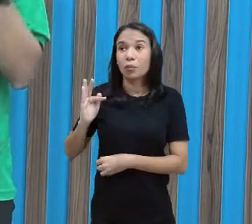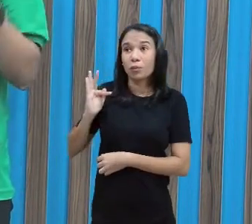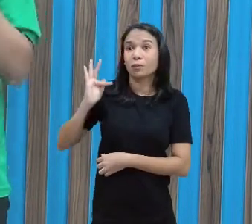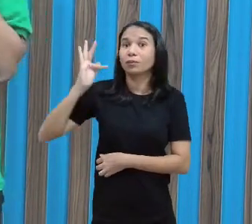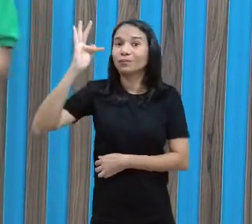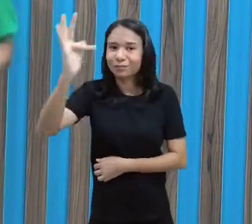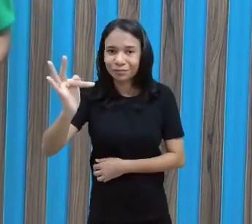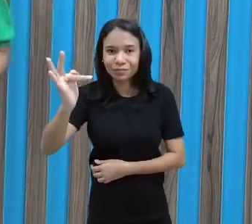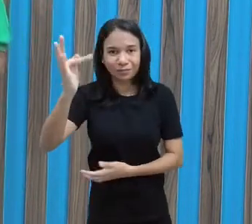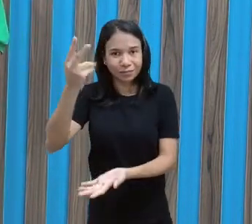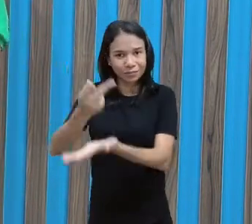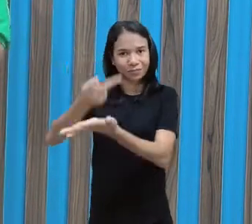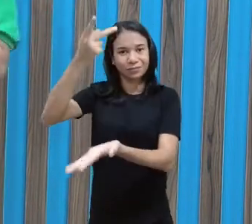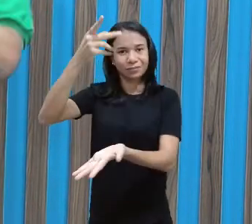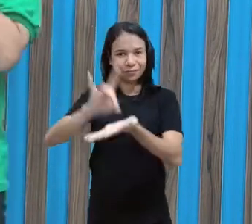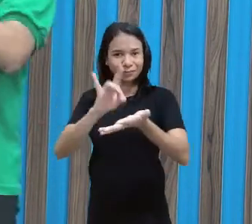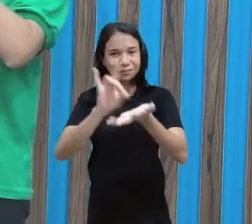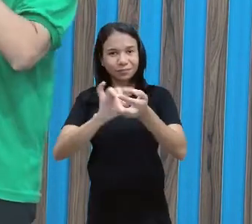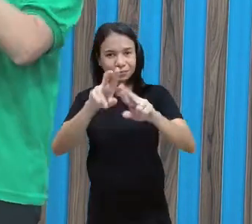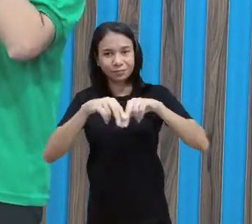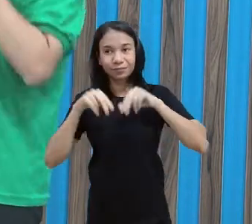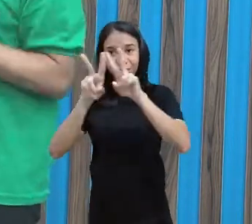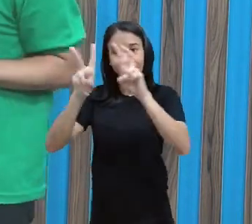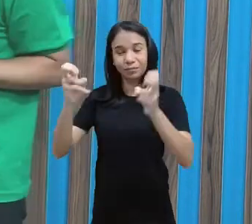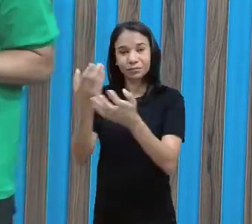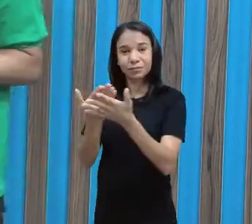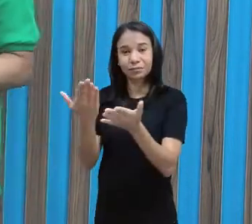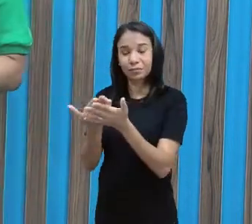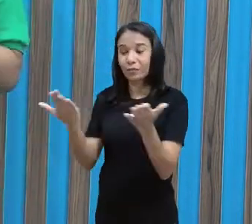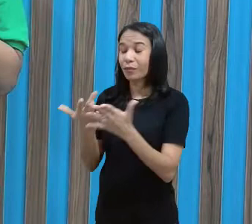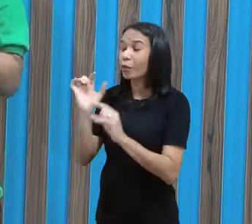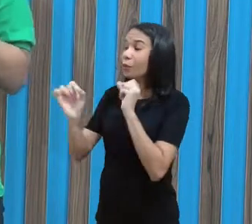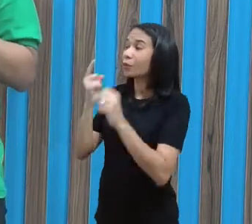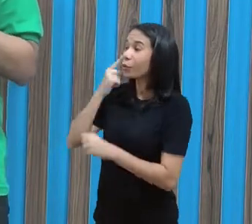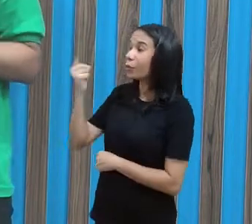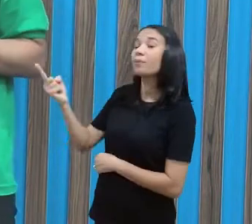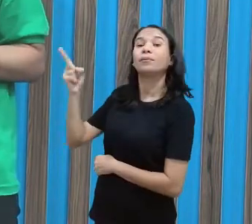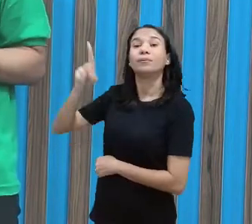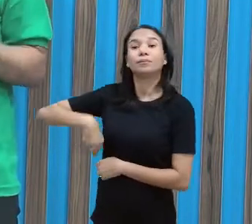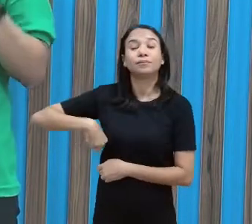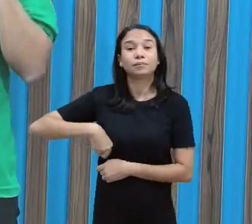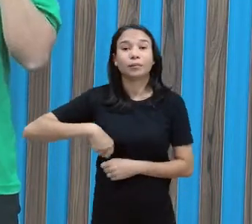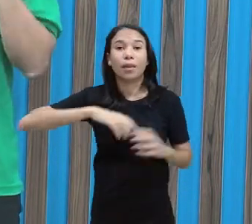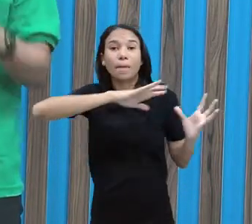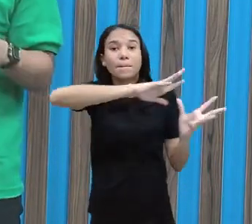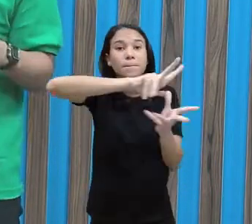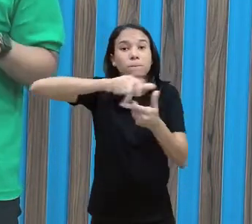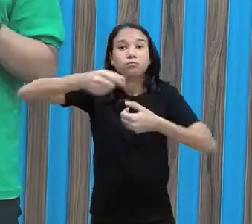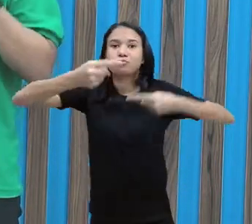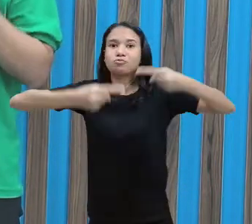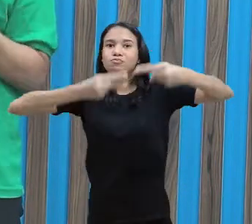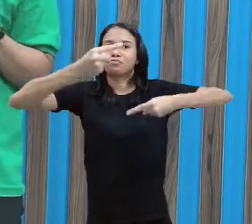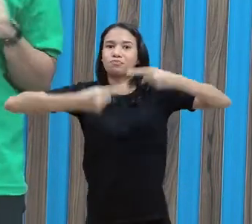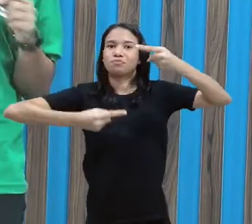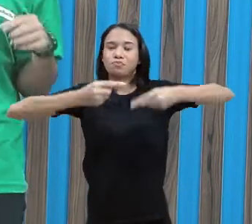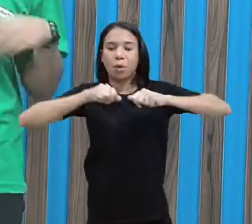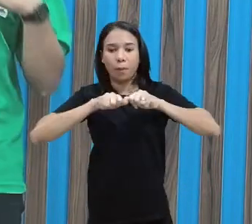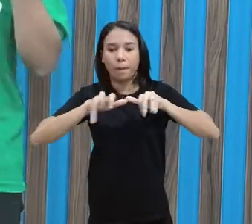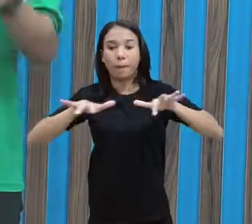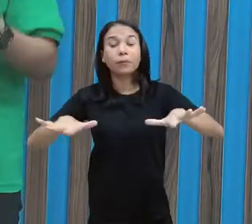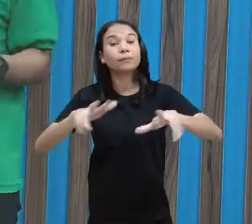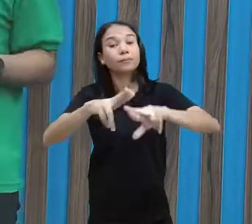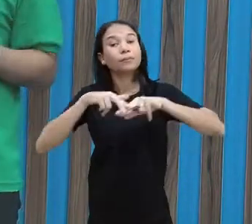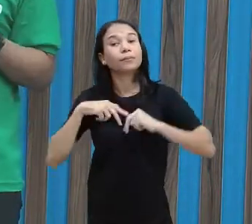futuro acontecer. Então, o tema da nossa aula de hoje é geopolítica no mundo, tá? E